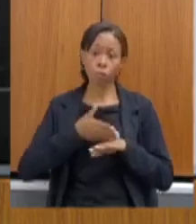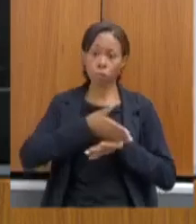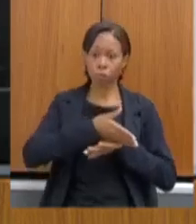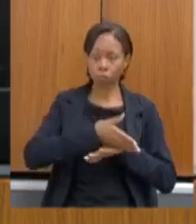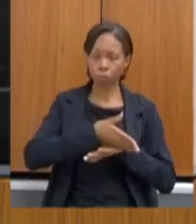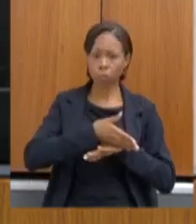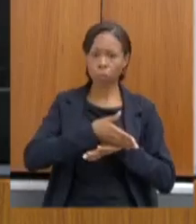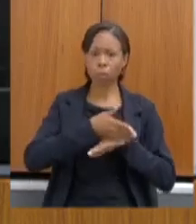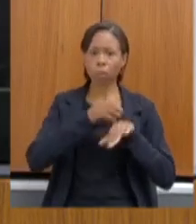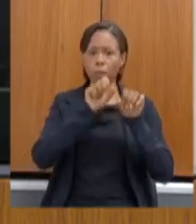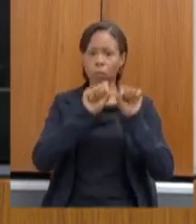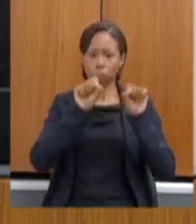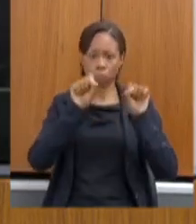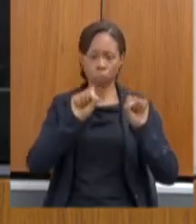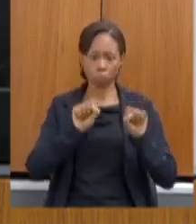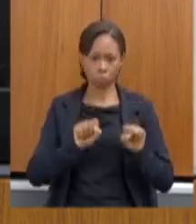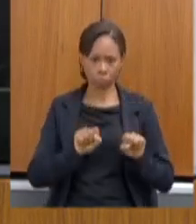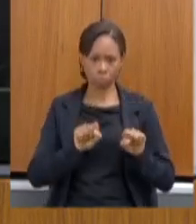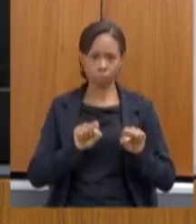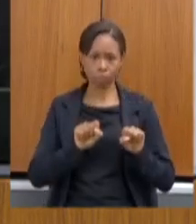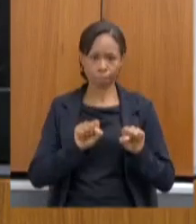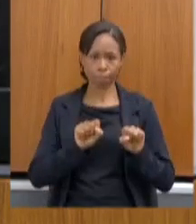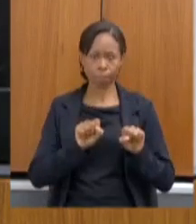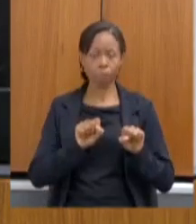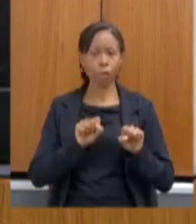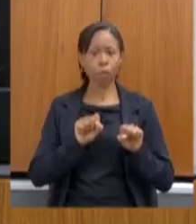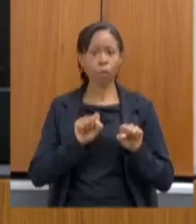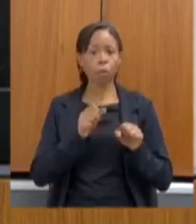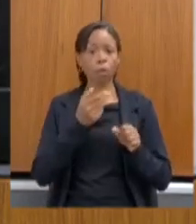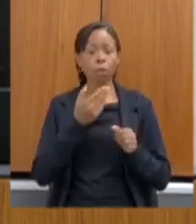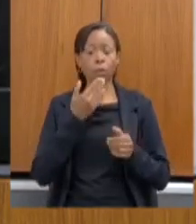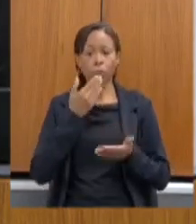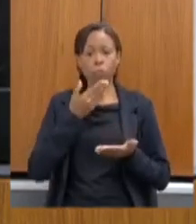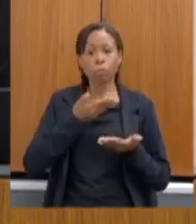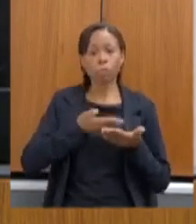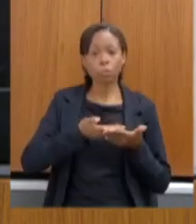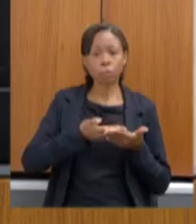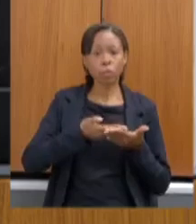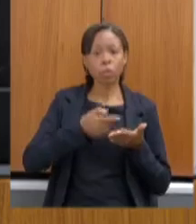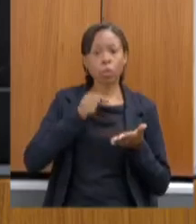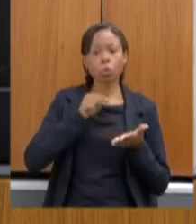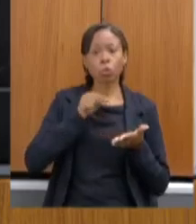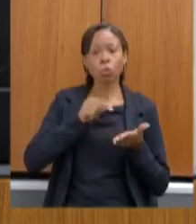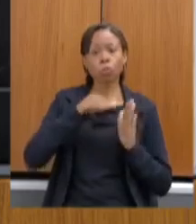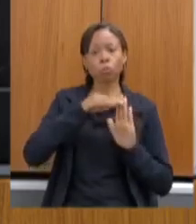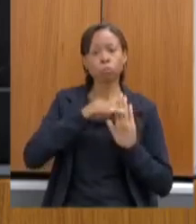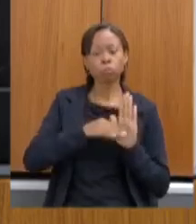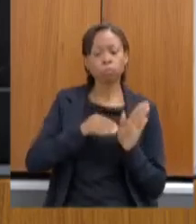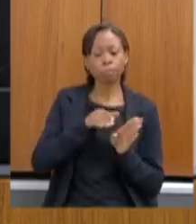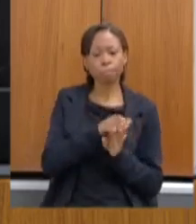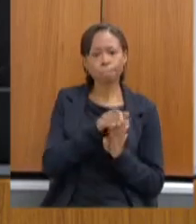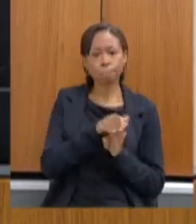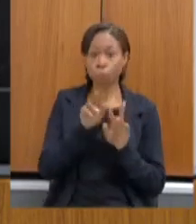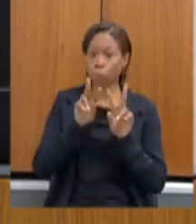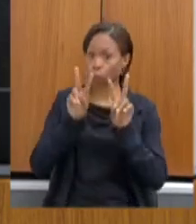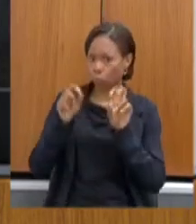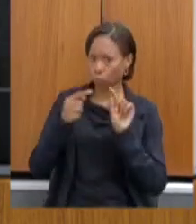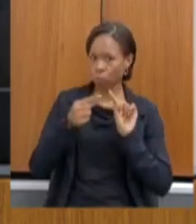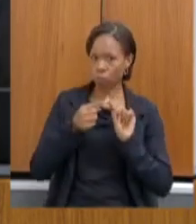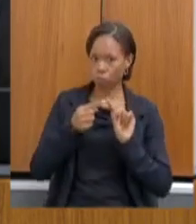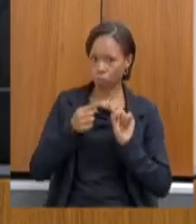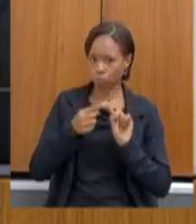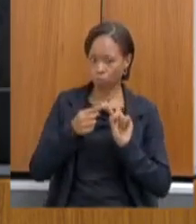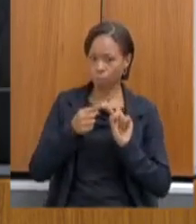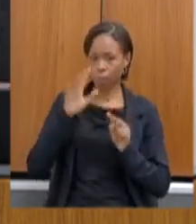a plataforma se leads ou pessoalmente requerimentos contendo recomendações referentes ao tema abordado que